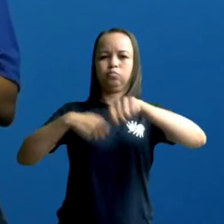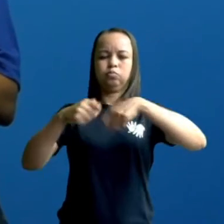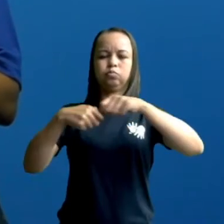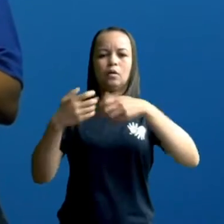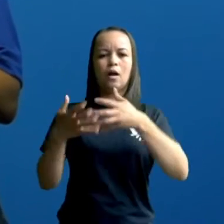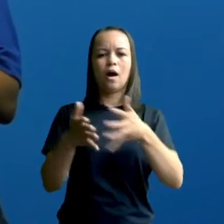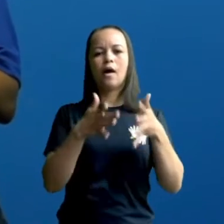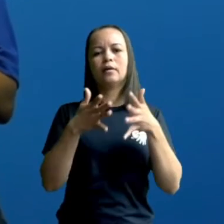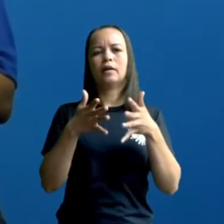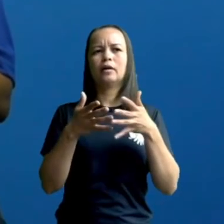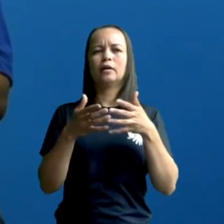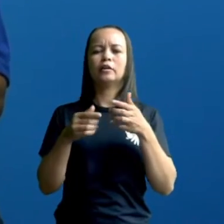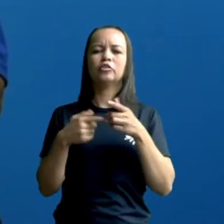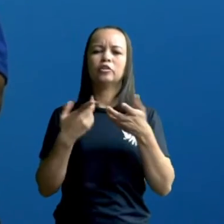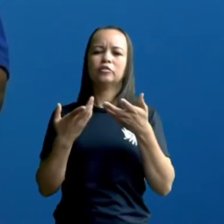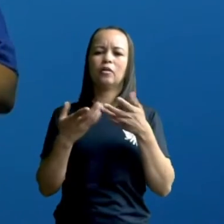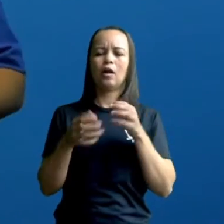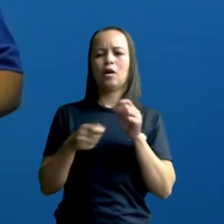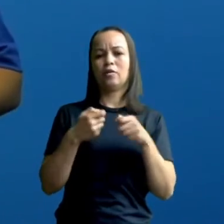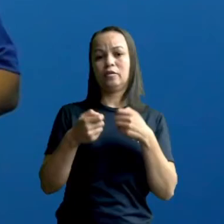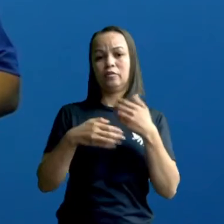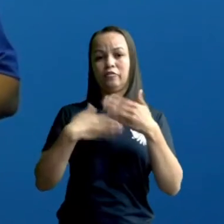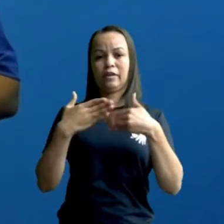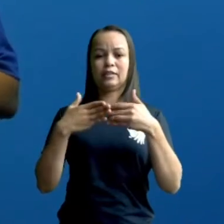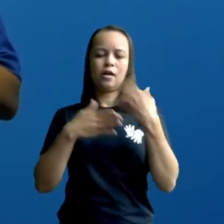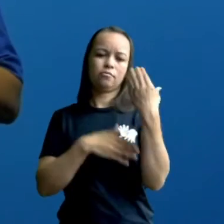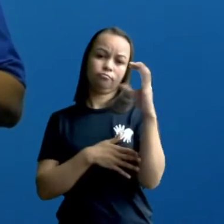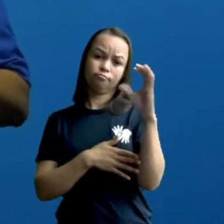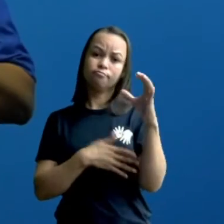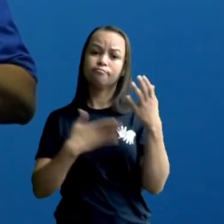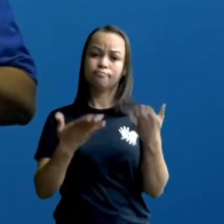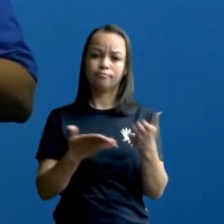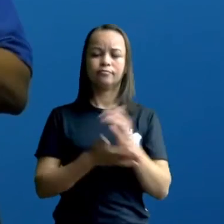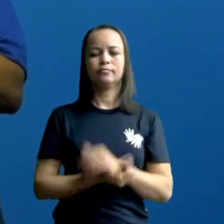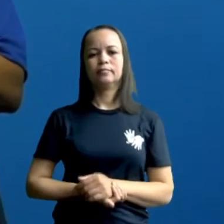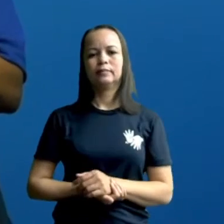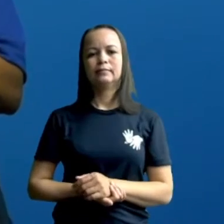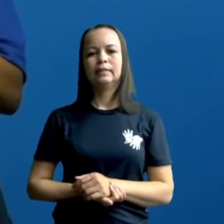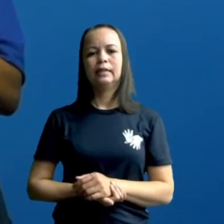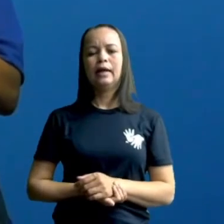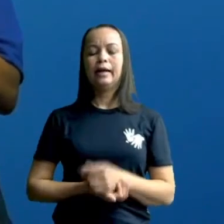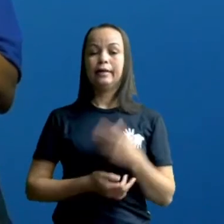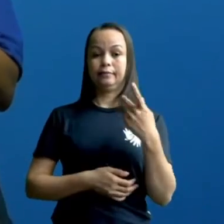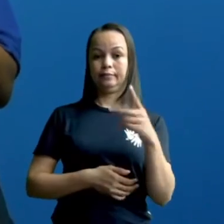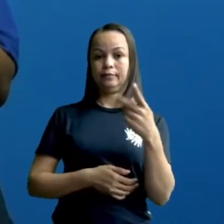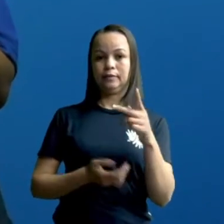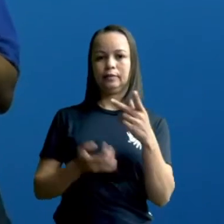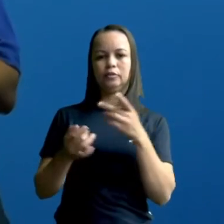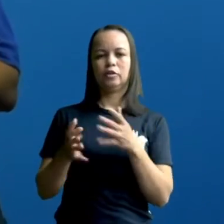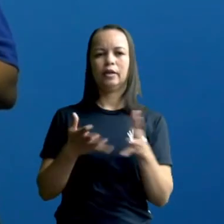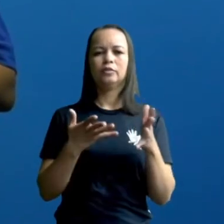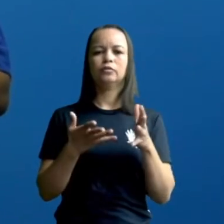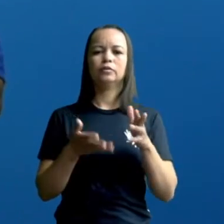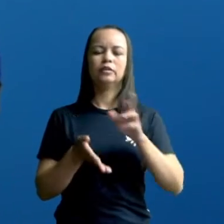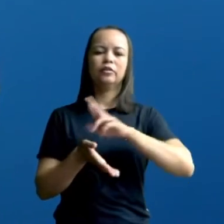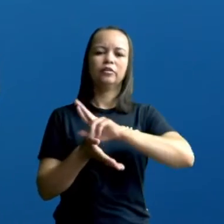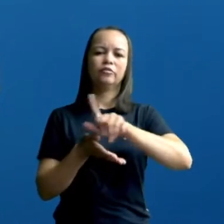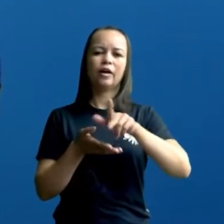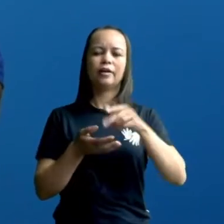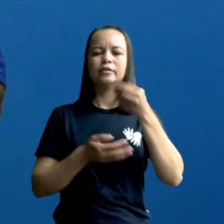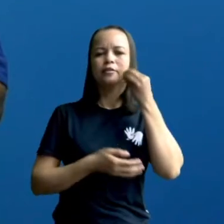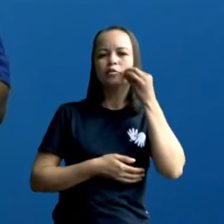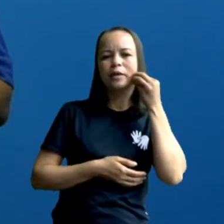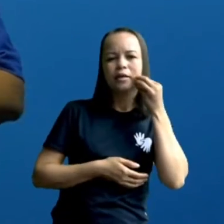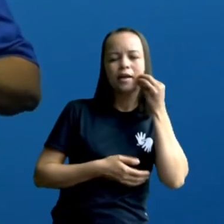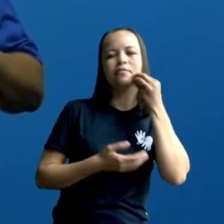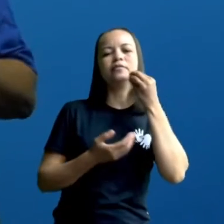Então, isso é uma maneira, assim, de fazer ciência, porque é desse jeito que muitas